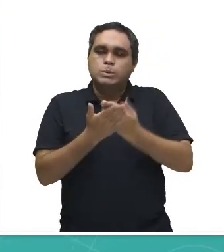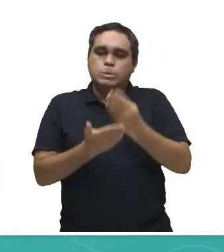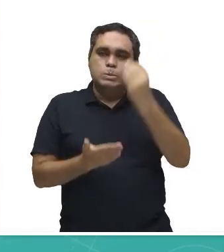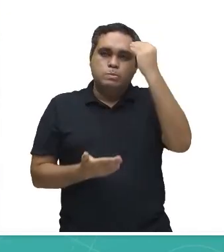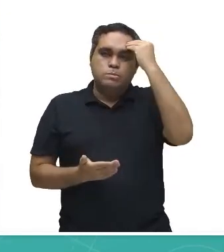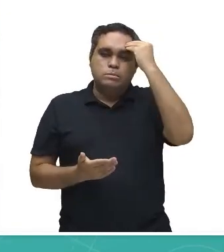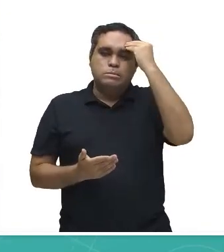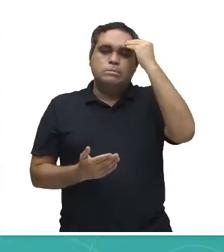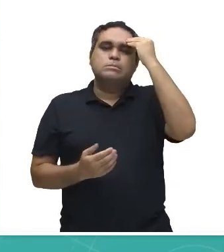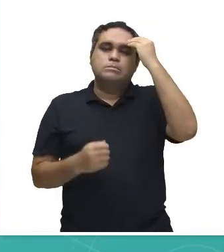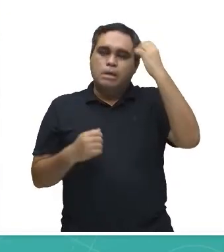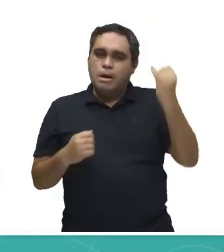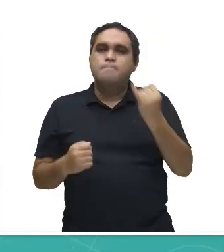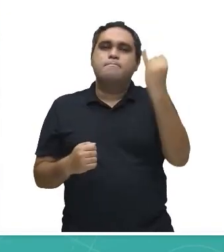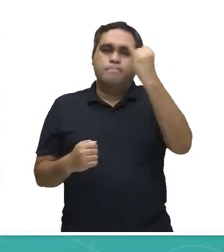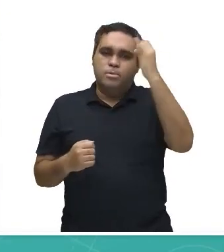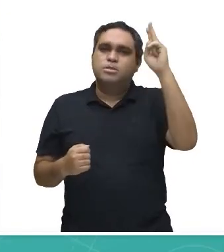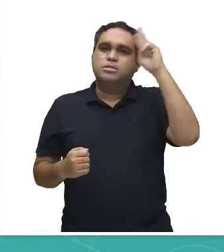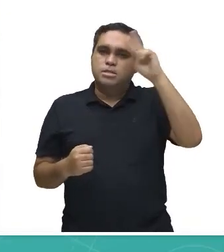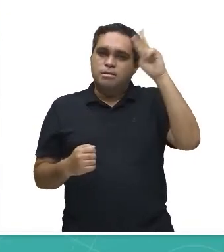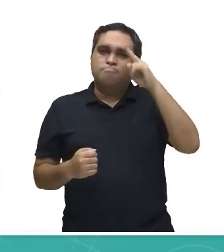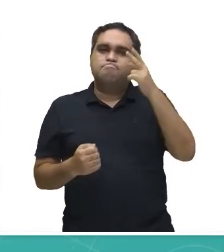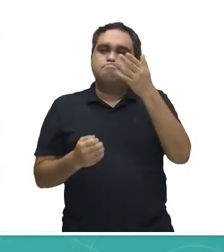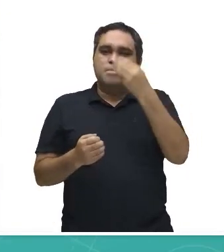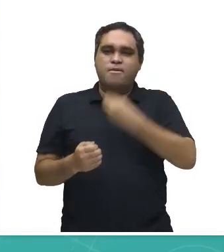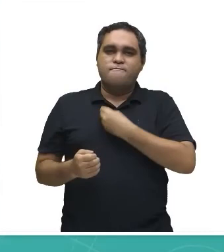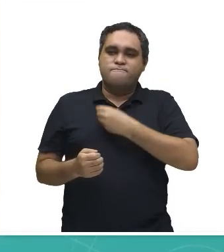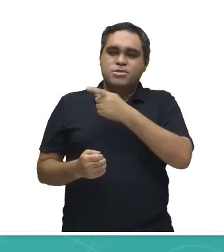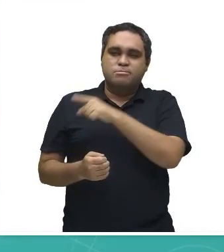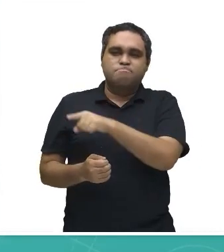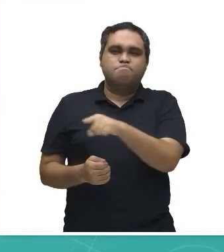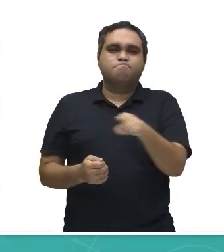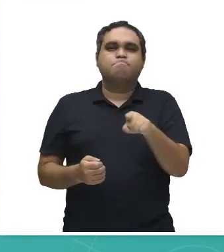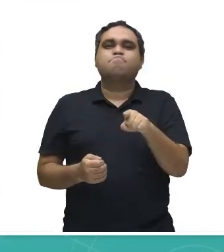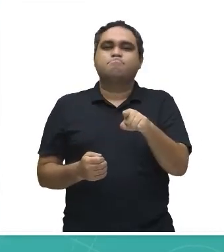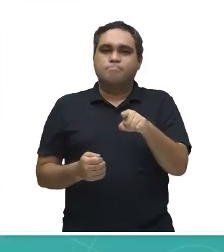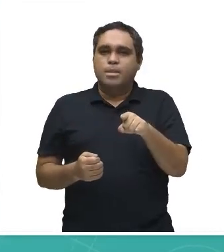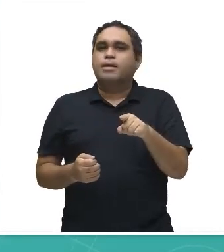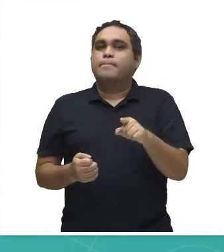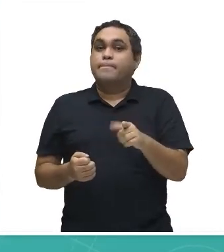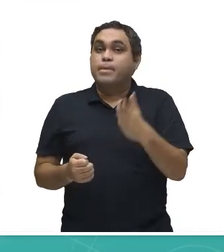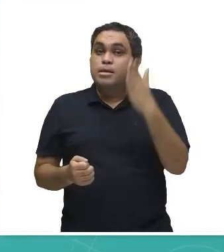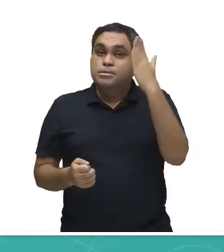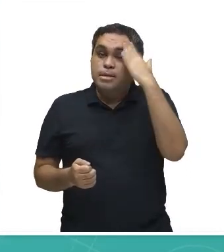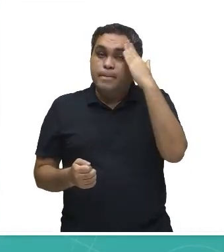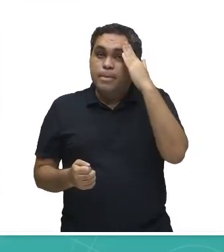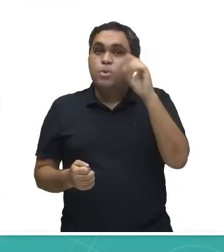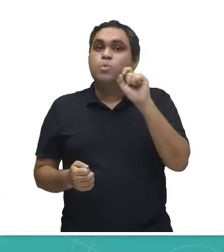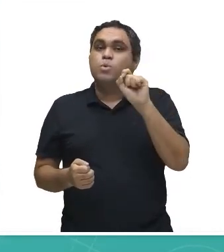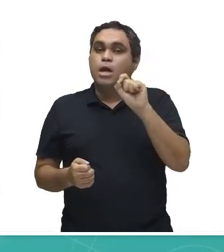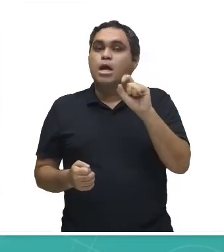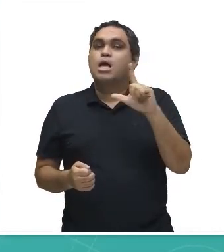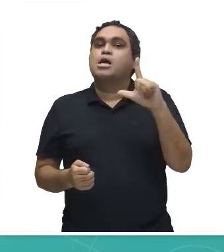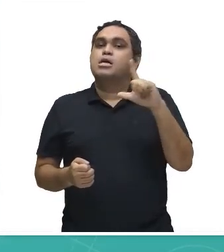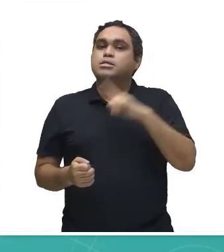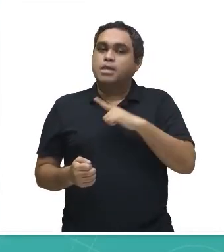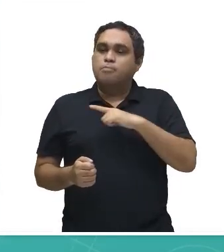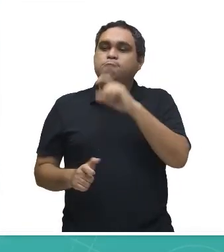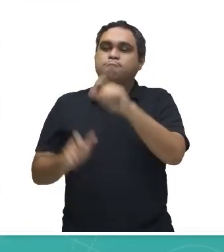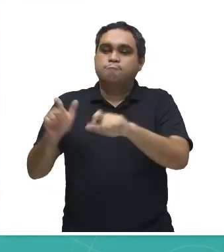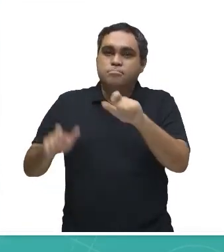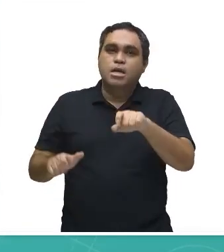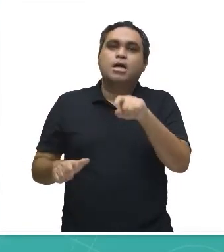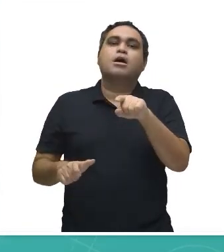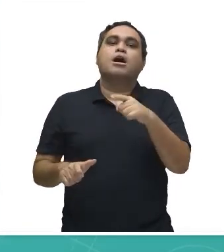ser lembrado sim, justamente para que nós saibamos que existem essas pessoas que sobreviveram a